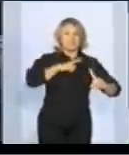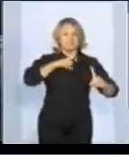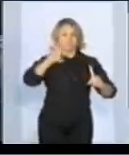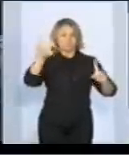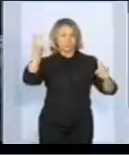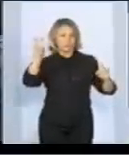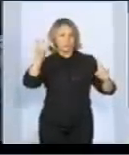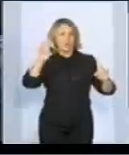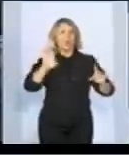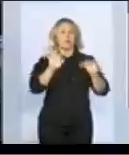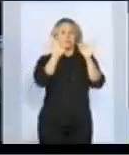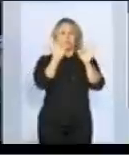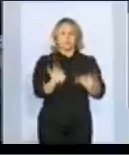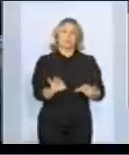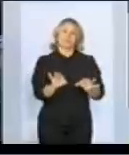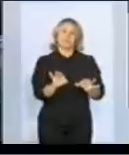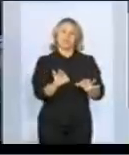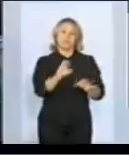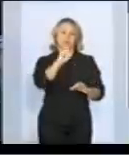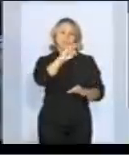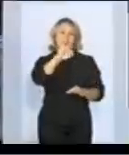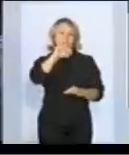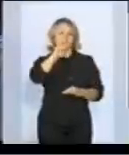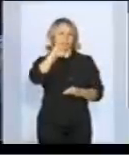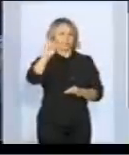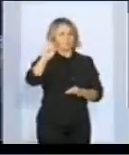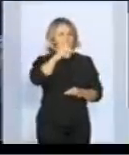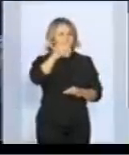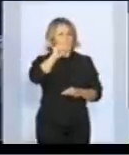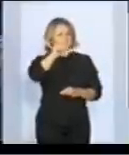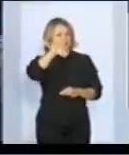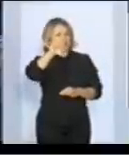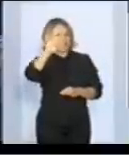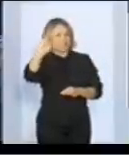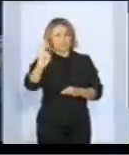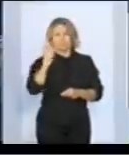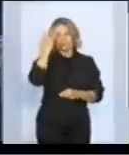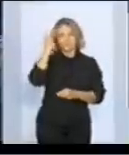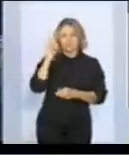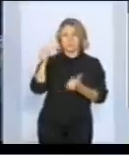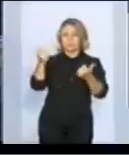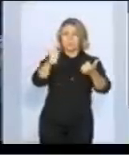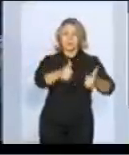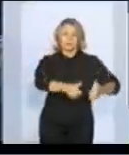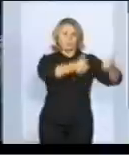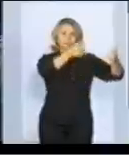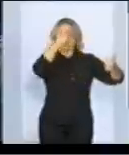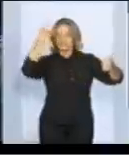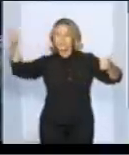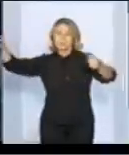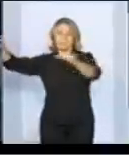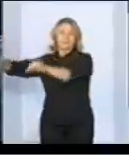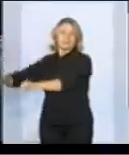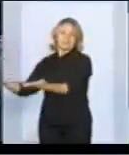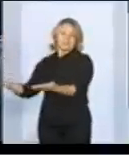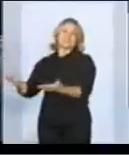de Pareto, que é aquela situação em que eu não consigo melhorar ninguém sem piorar outro, eu chego ao máximo de eficiência, que aqui me parece que é o